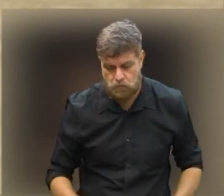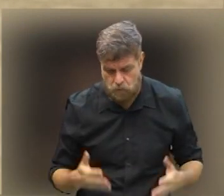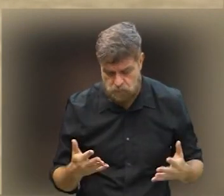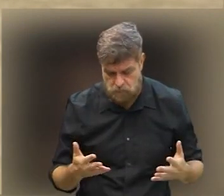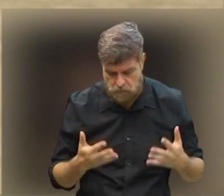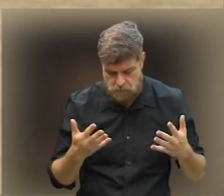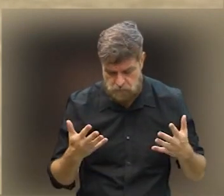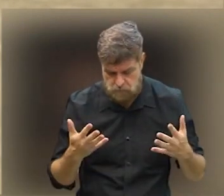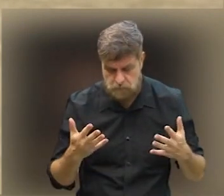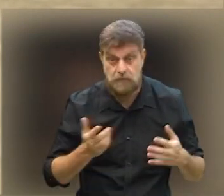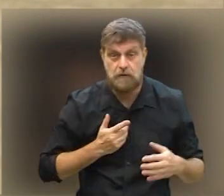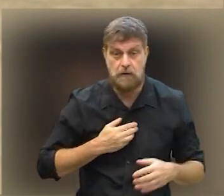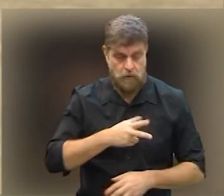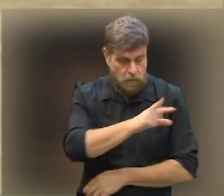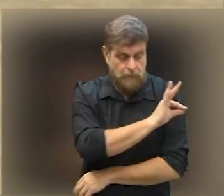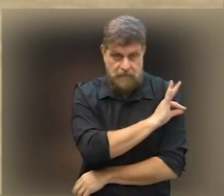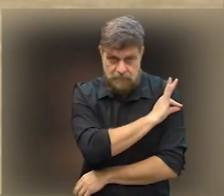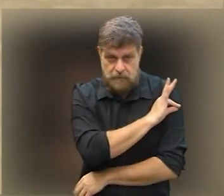ao